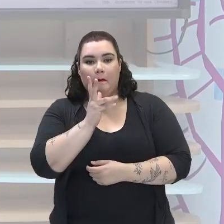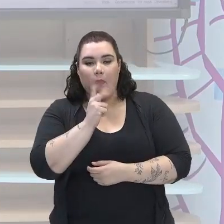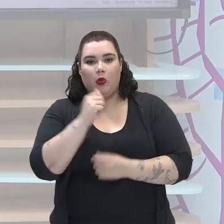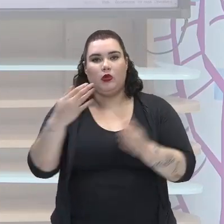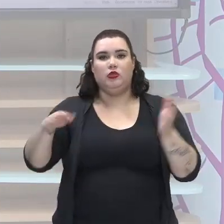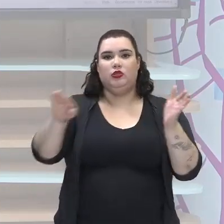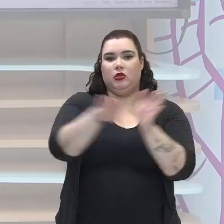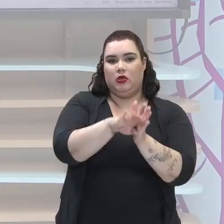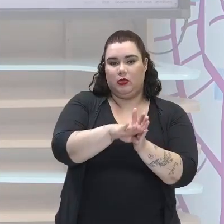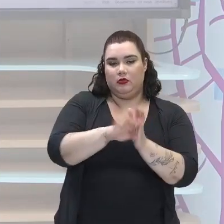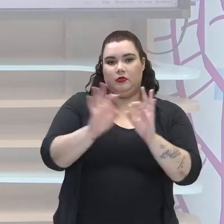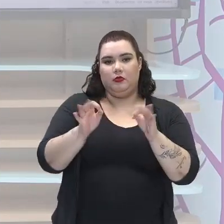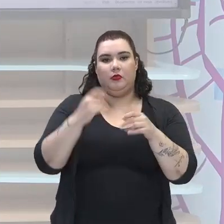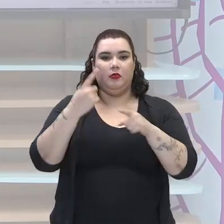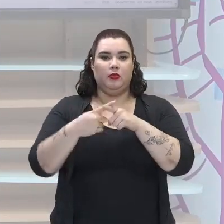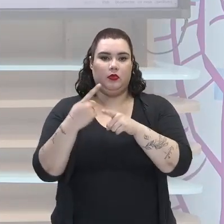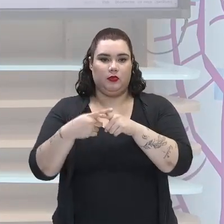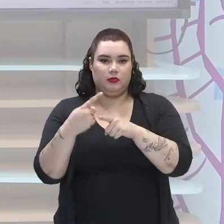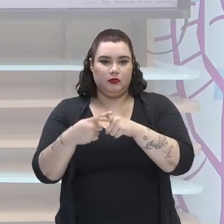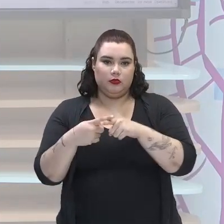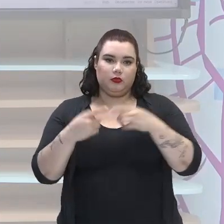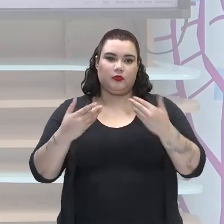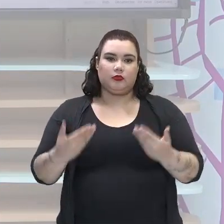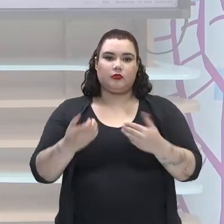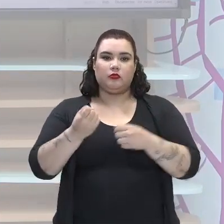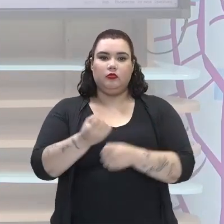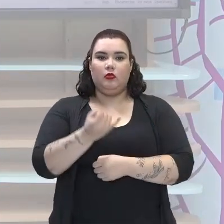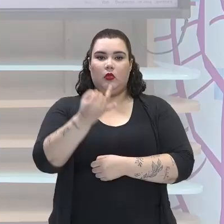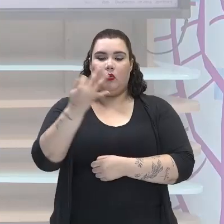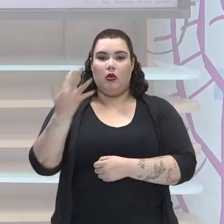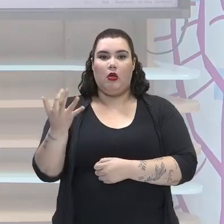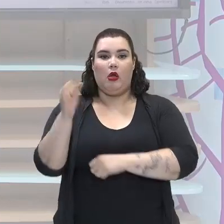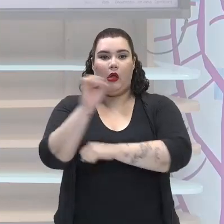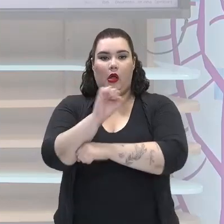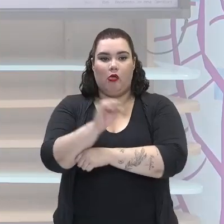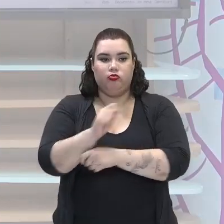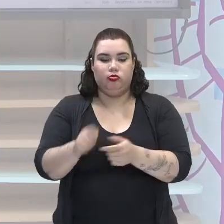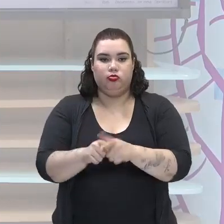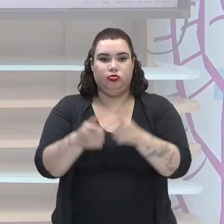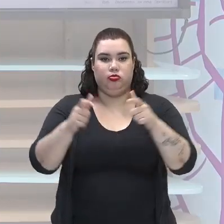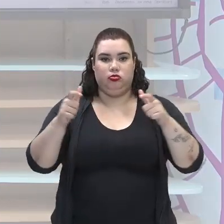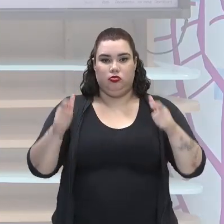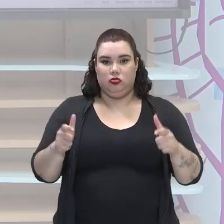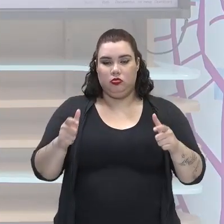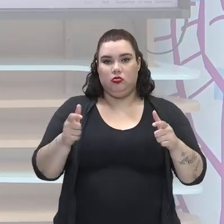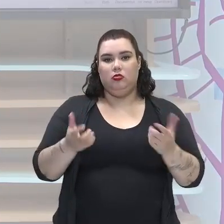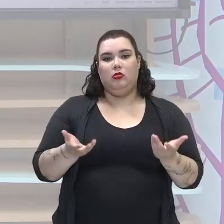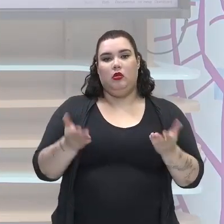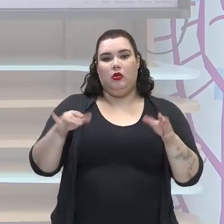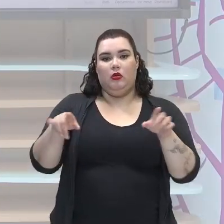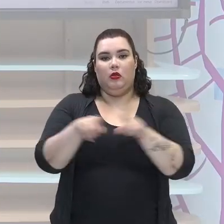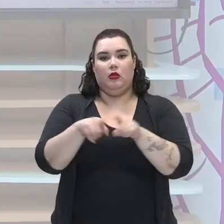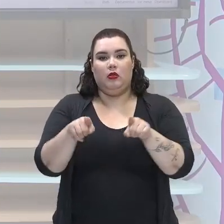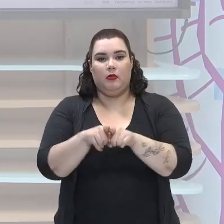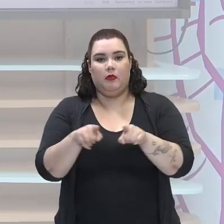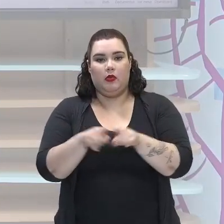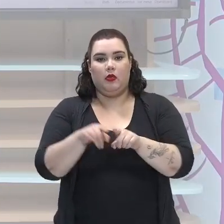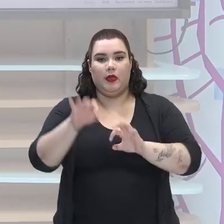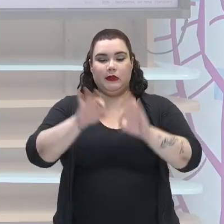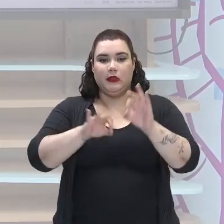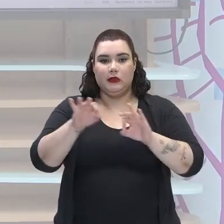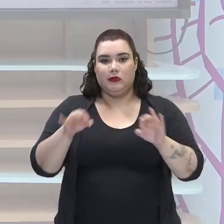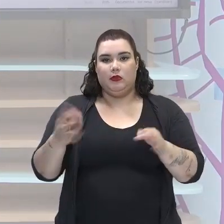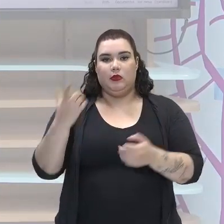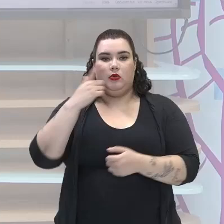para chegar. Tudo isso devido ao quê? Devido à grande quantidade de veículos nas ruas, devido a um planejamento que às vezes